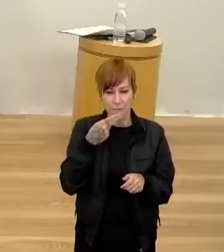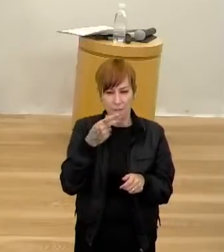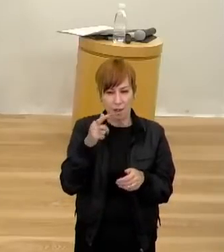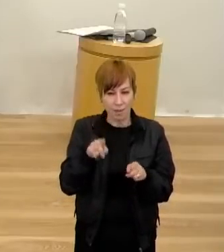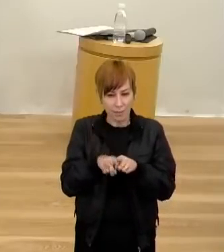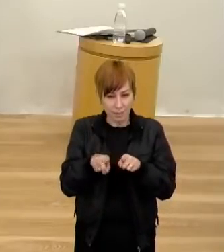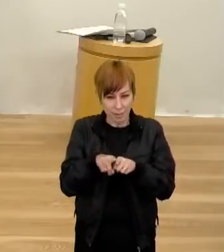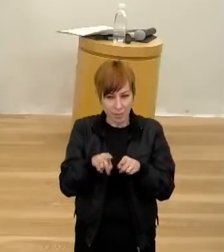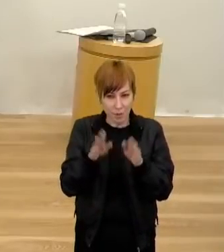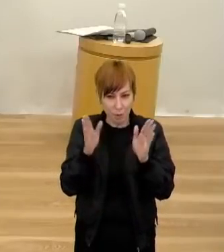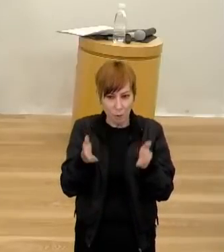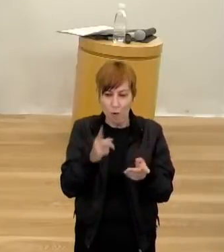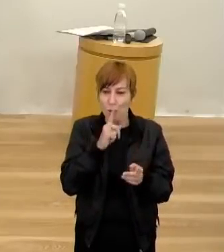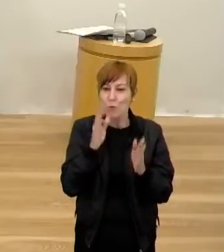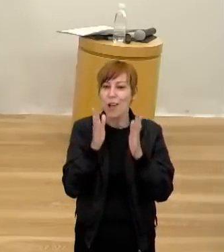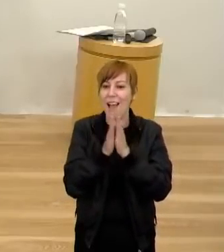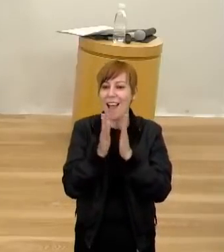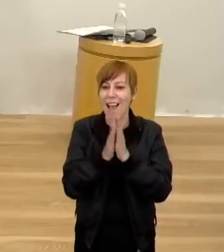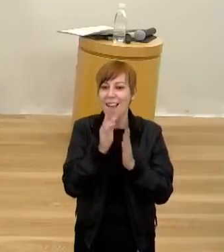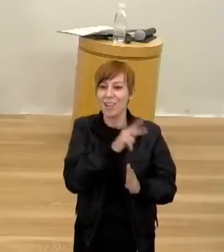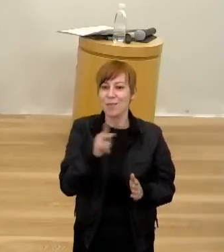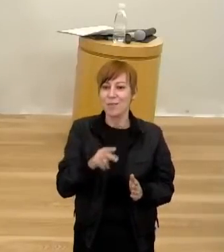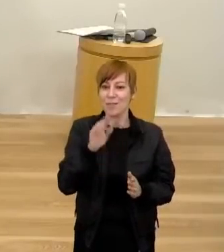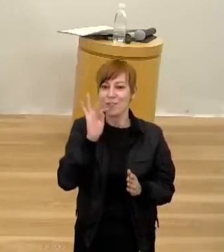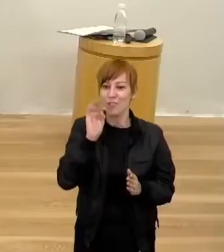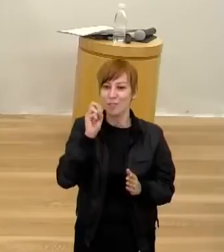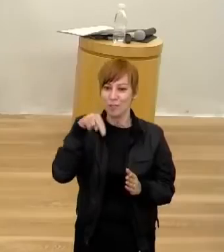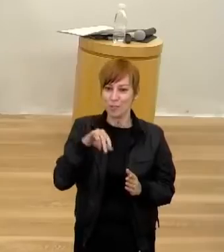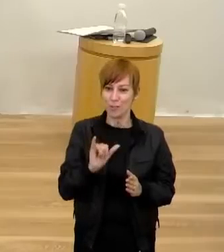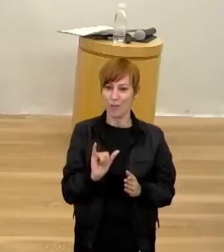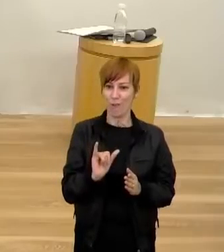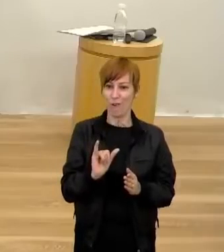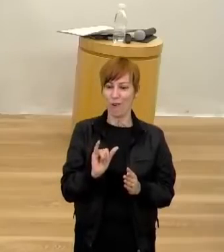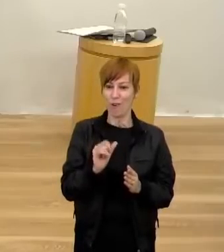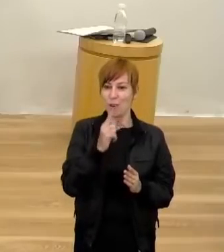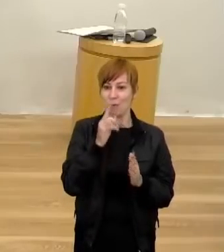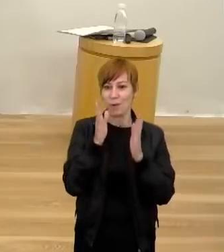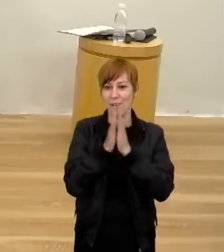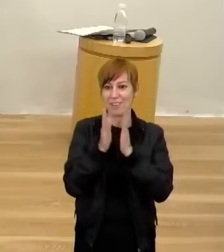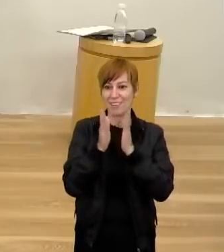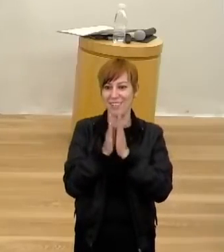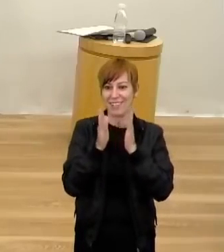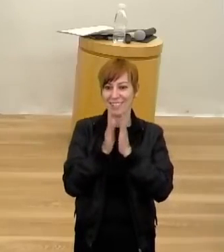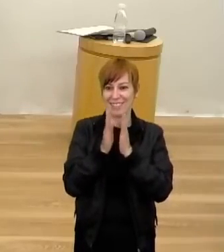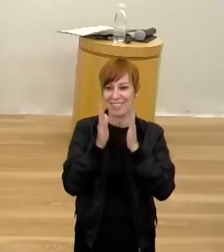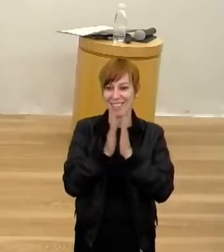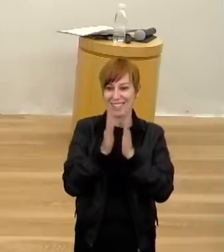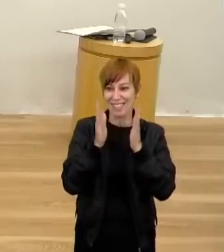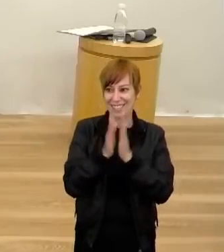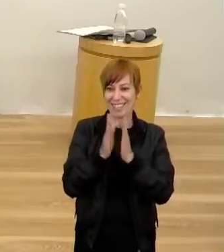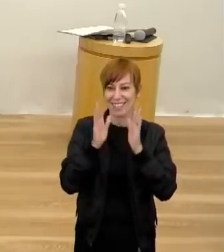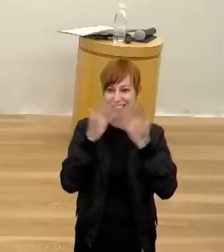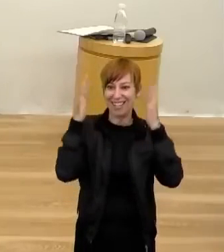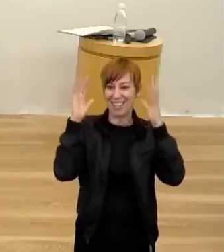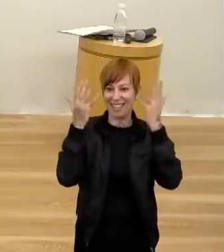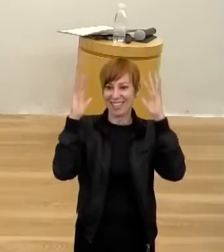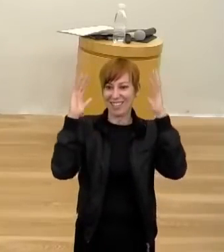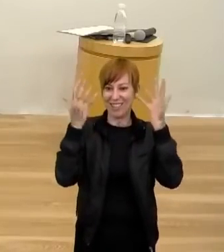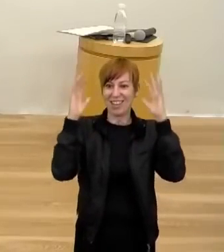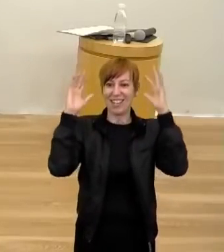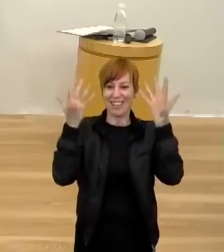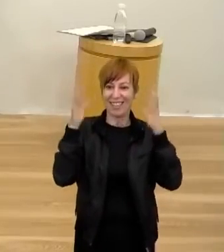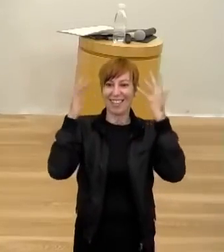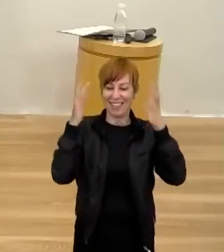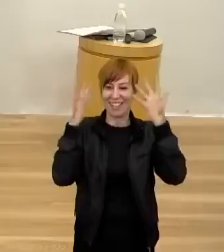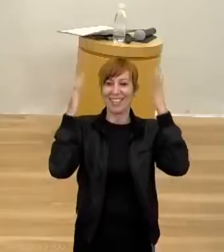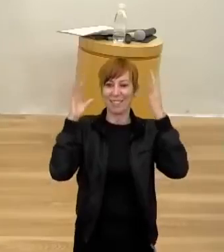é aniversário do nosso amigo Tony, do professor Tony. Tem parabéns aí pro Tony. Aê, parabéns pro Tony. Muitas alegrias